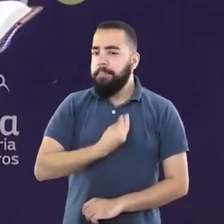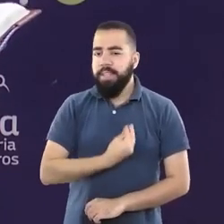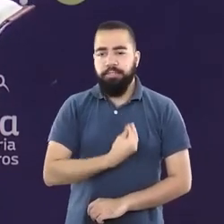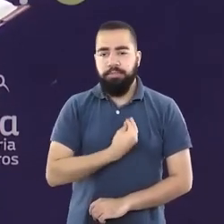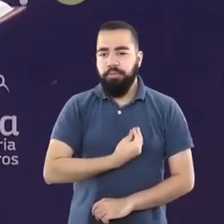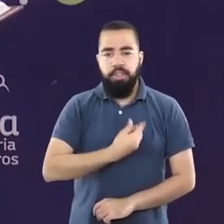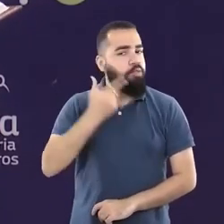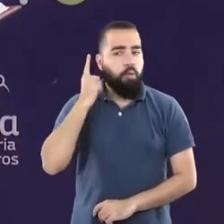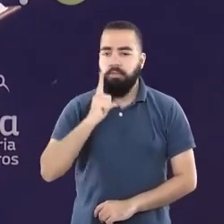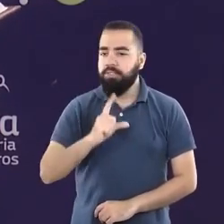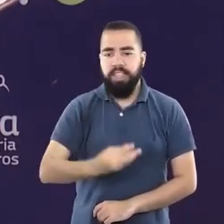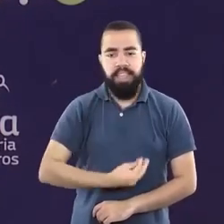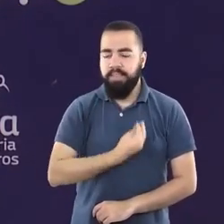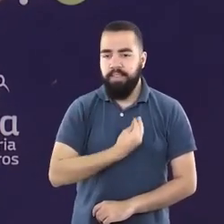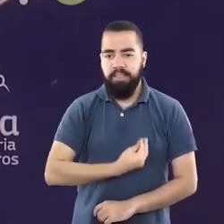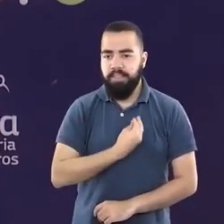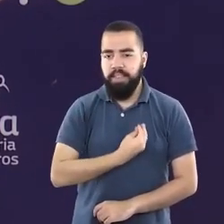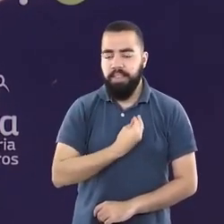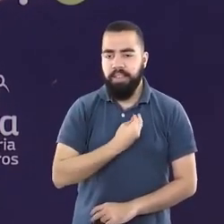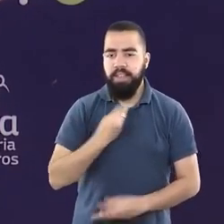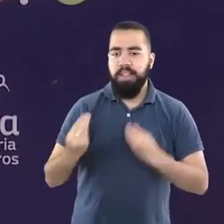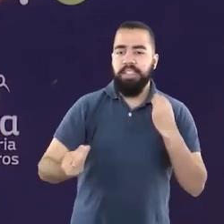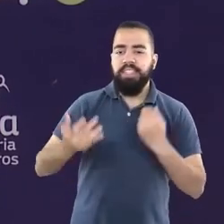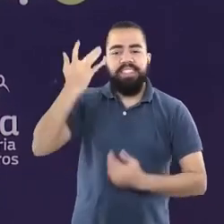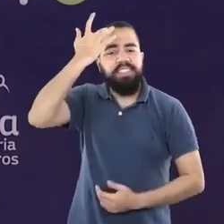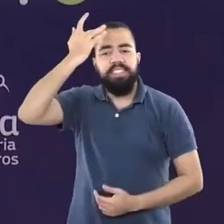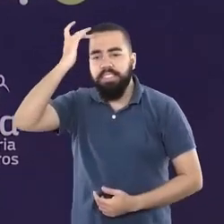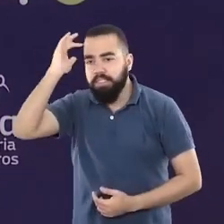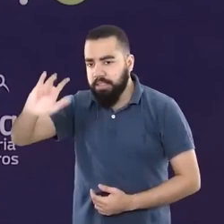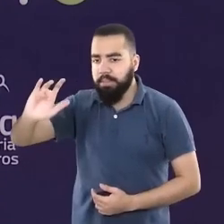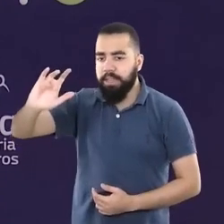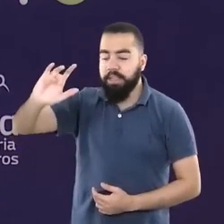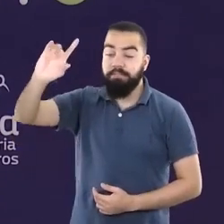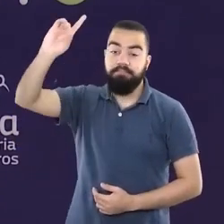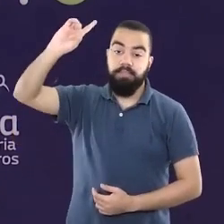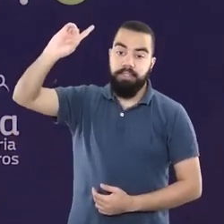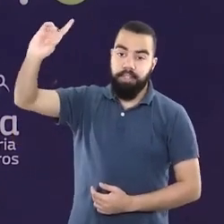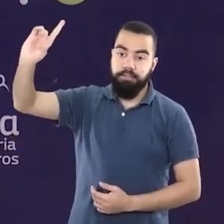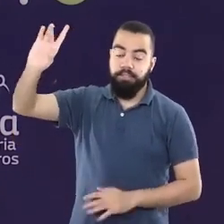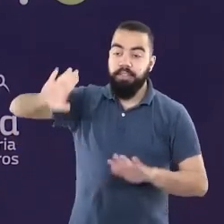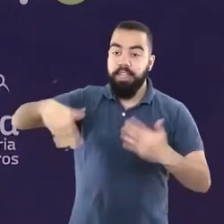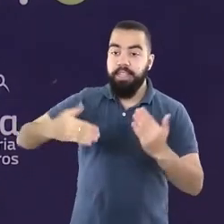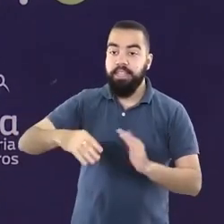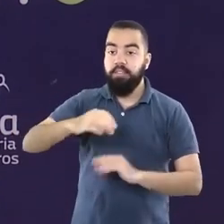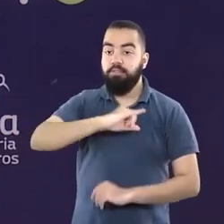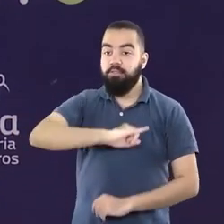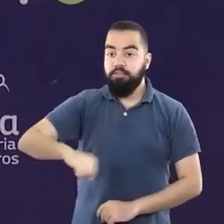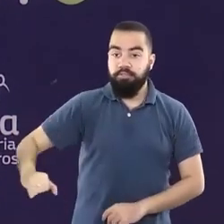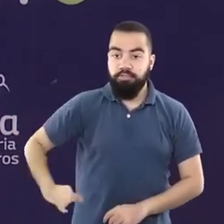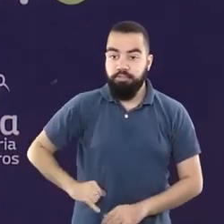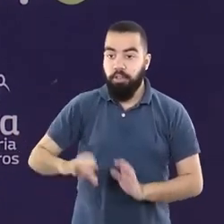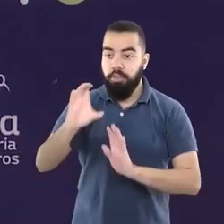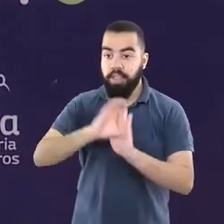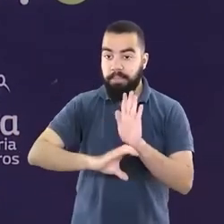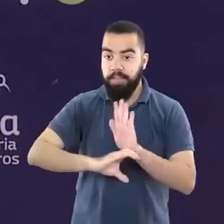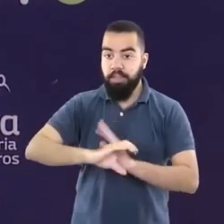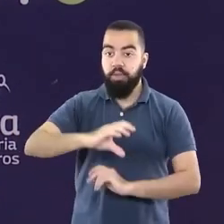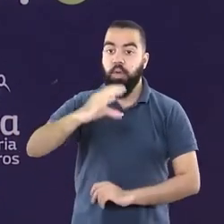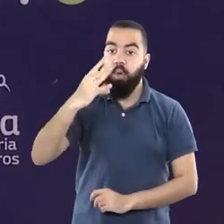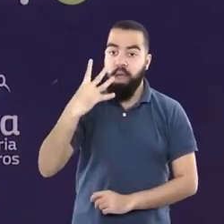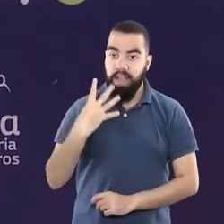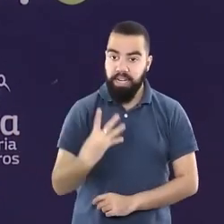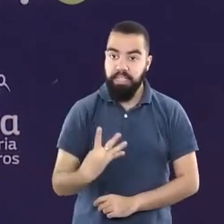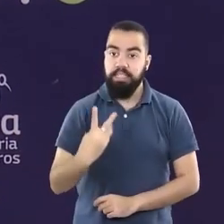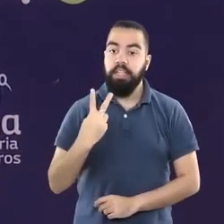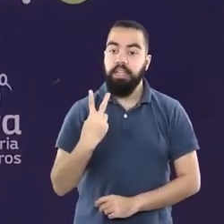não sabe quem é Ele mesmo. E então Jó, no capítulo 42, o texto que nós lemos, vai